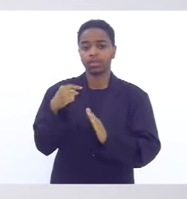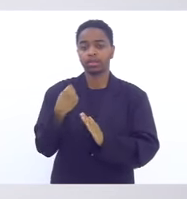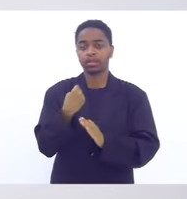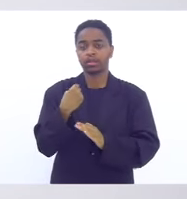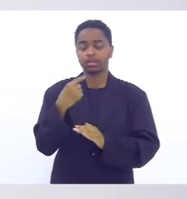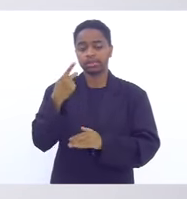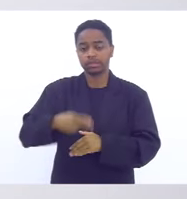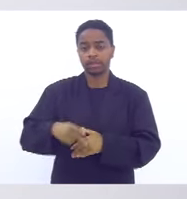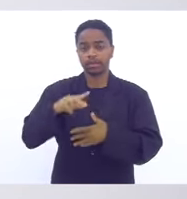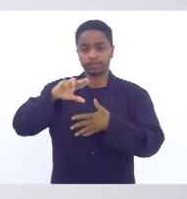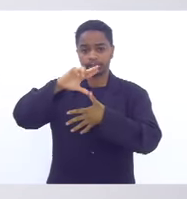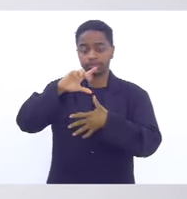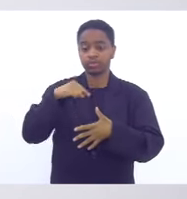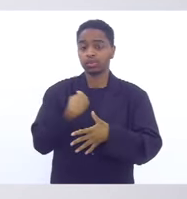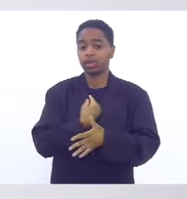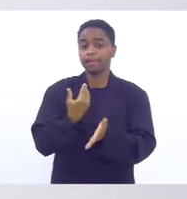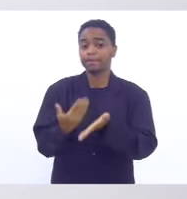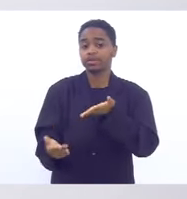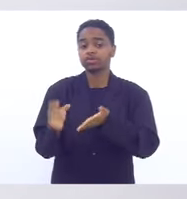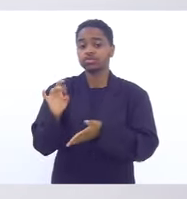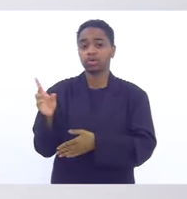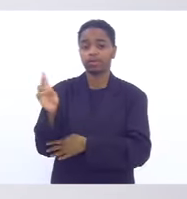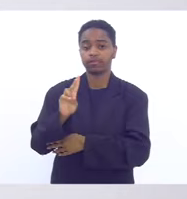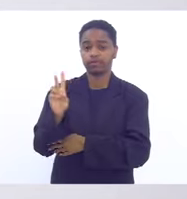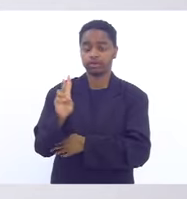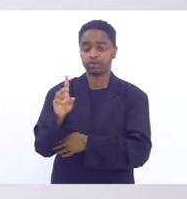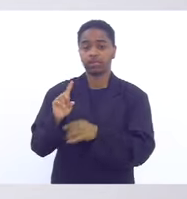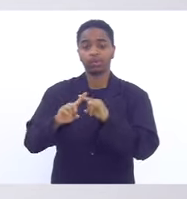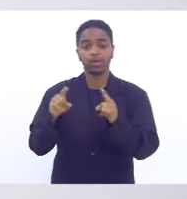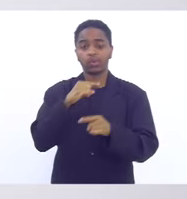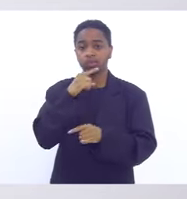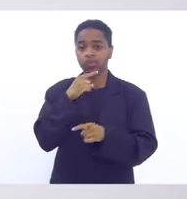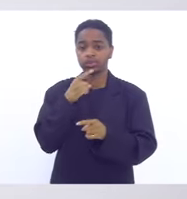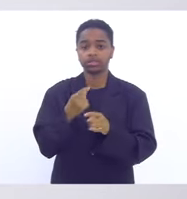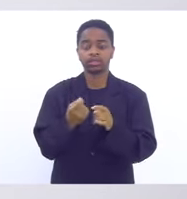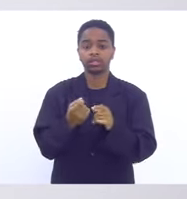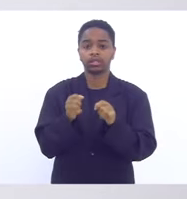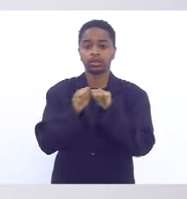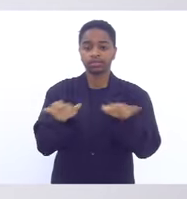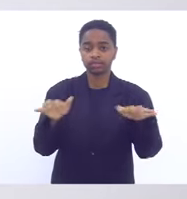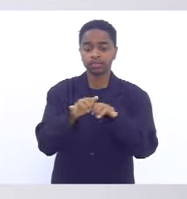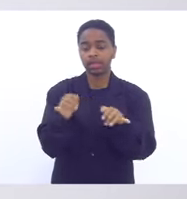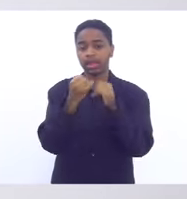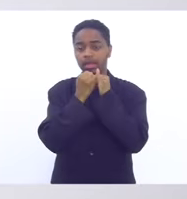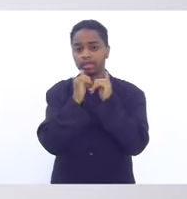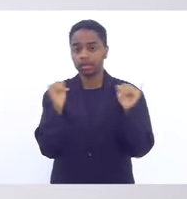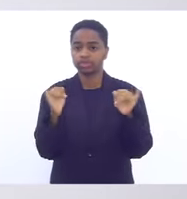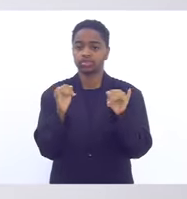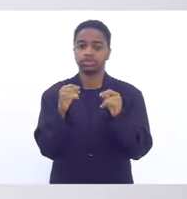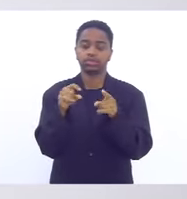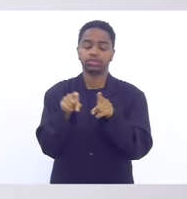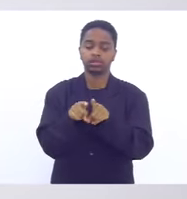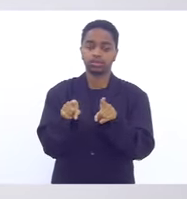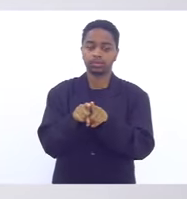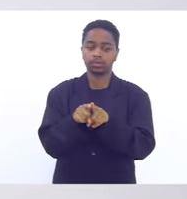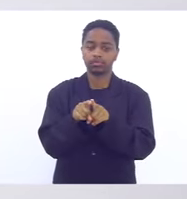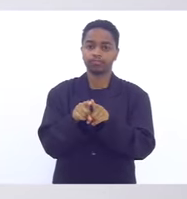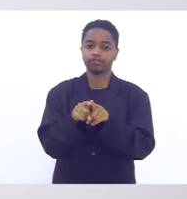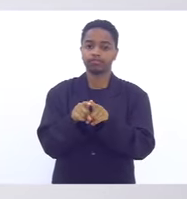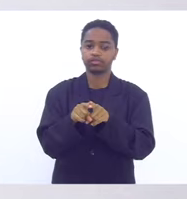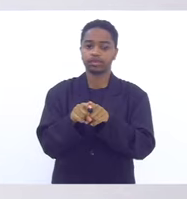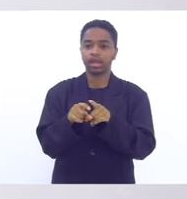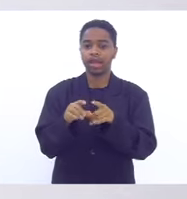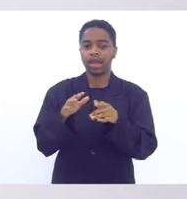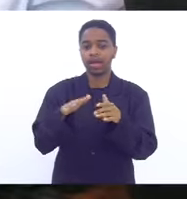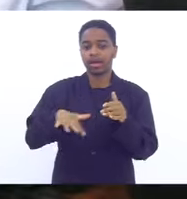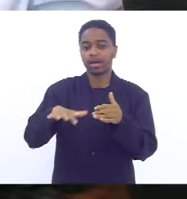Venezuela, e a gente não consegue produzir energia nas termoelétricas, a energia que vem das nossas hidrelétricas por